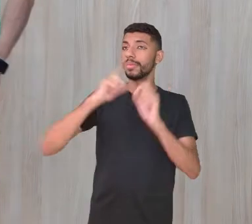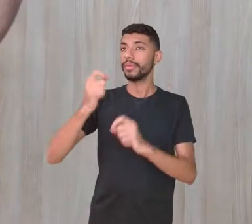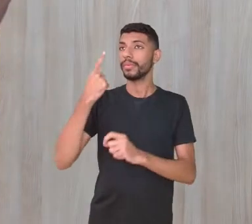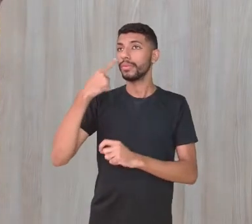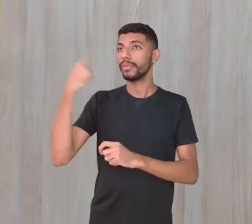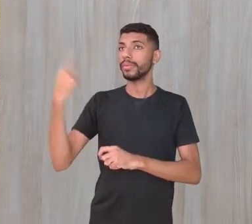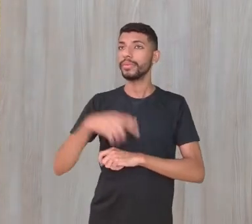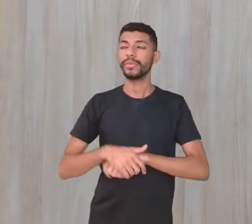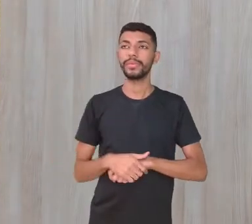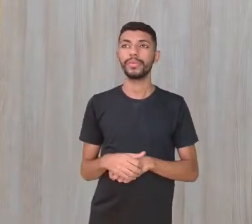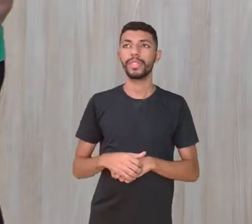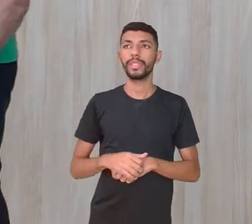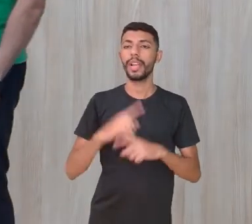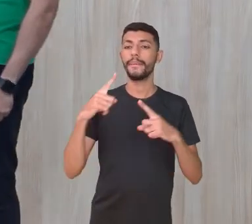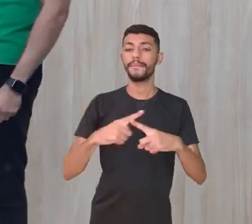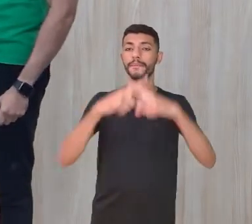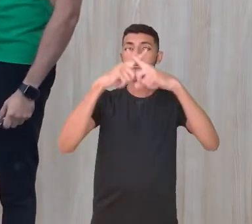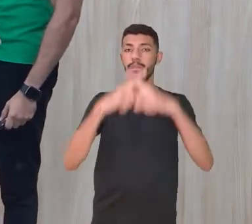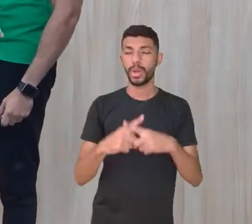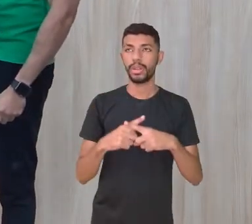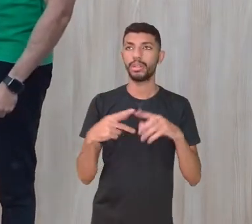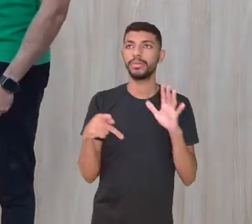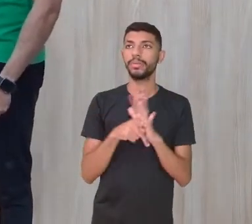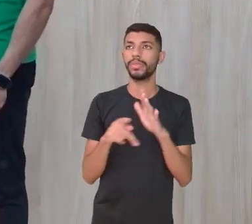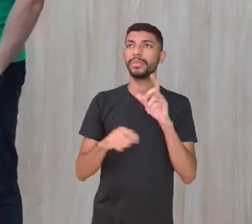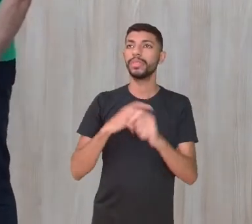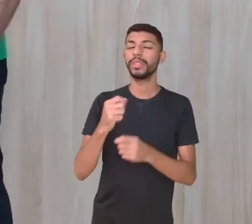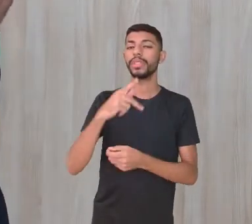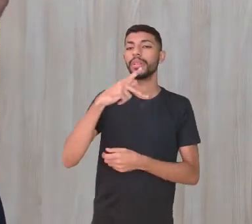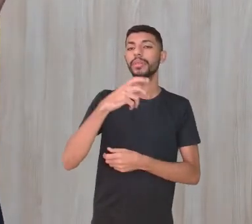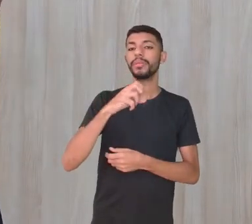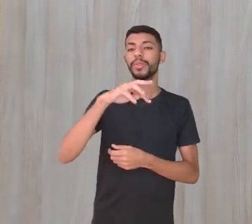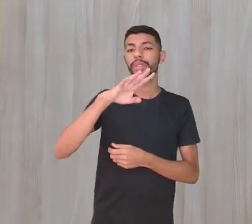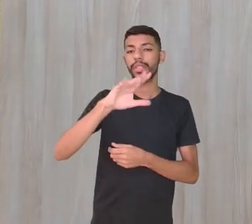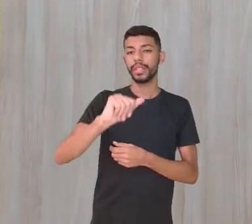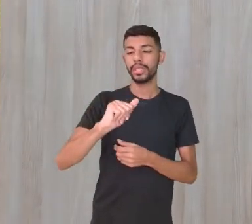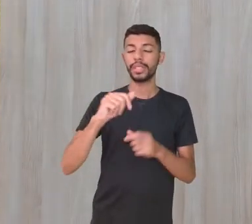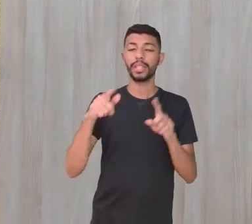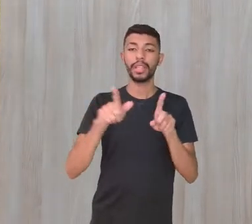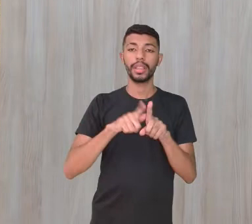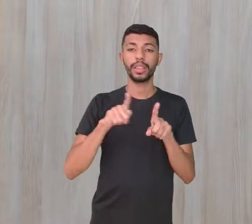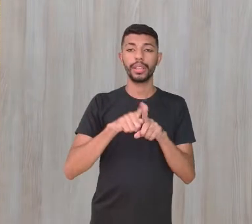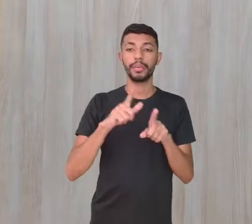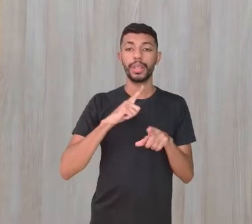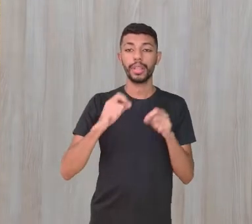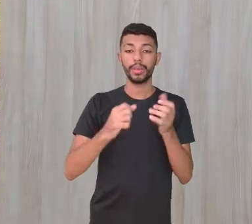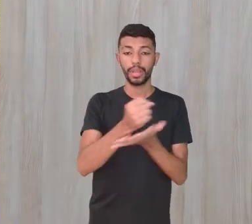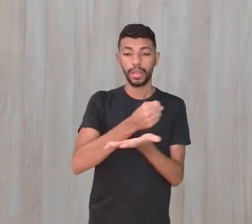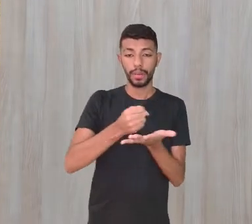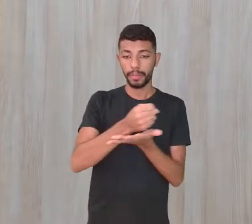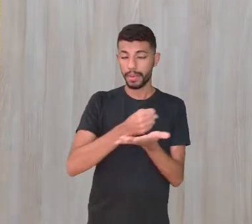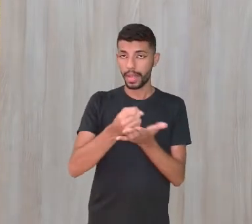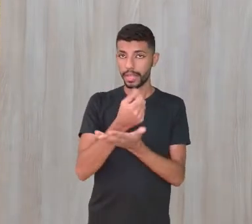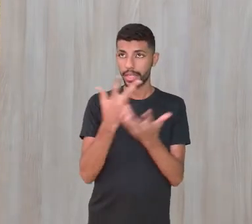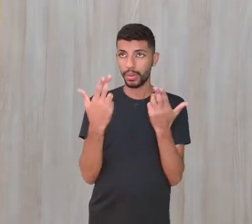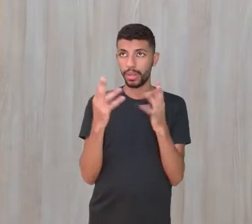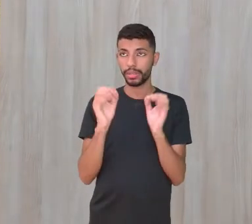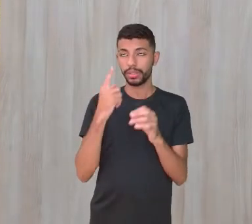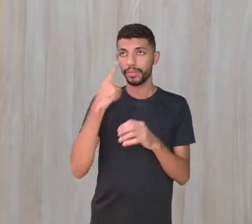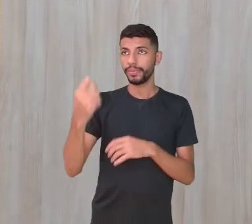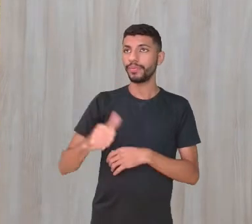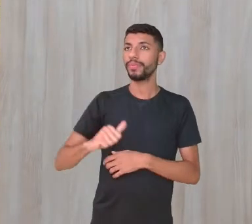tenho aí, ela é a multiplicação de potência de mesma base. Então, observe aqui, ó, que eu tenho